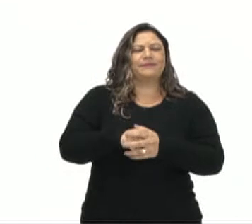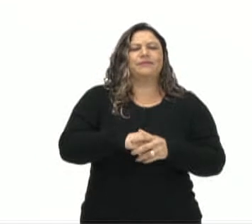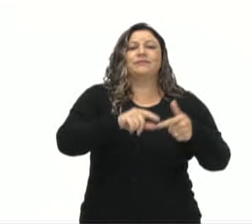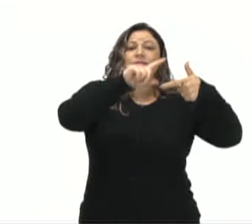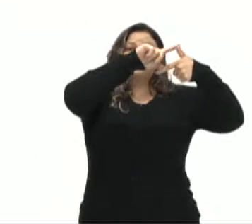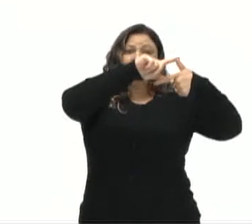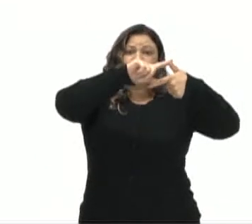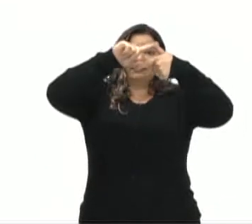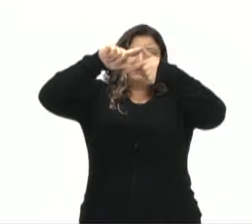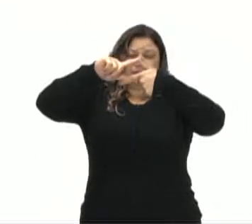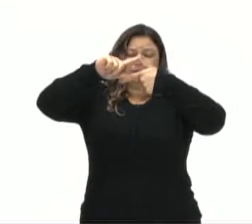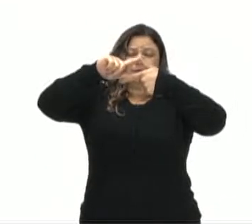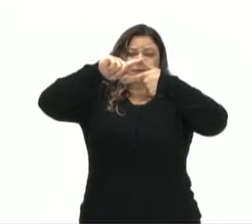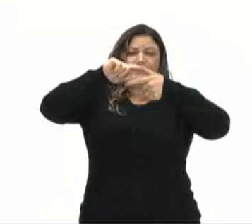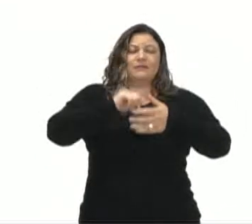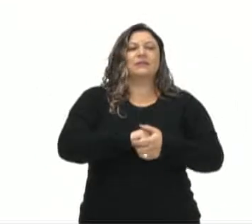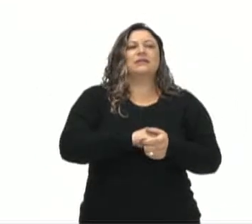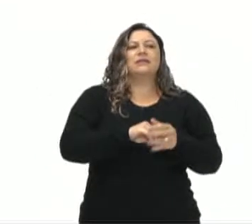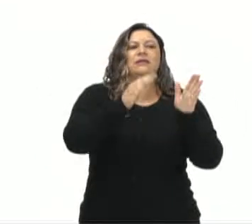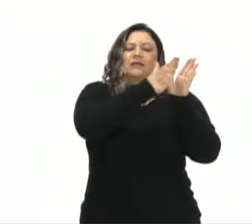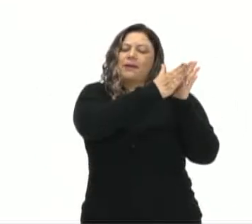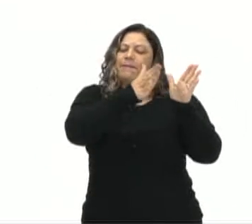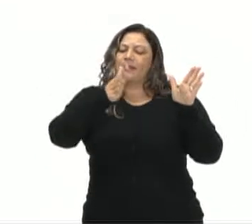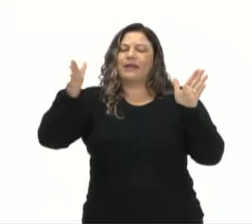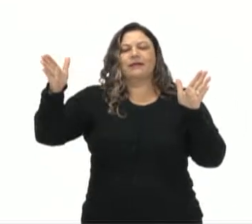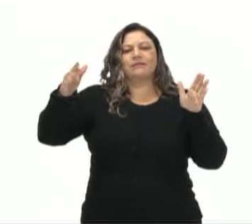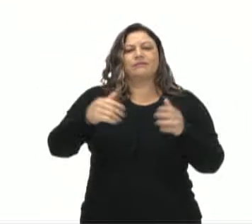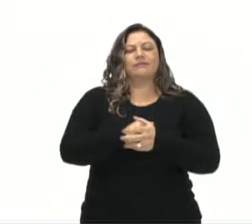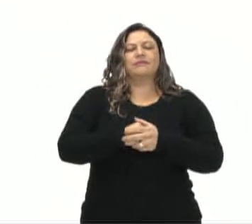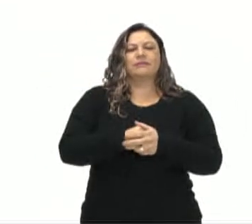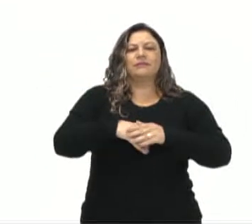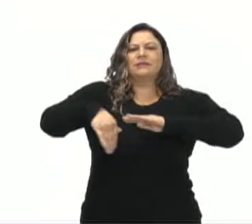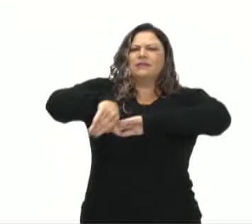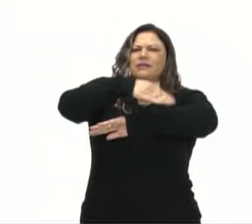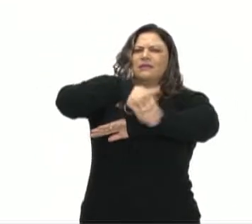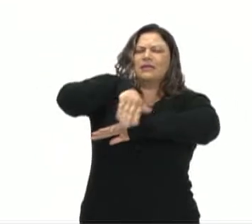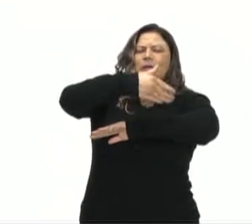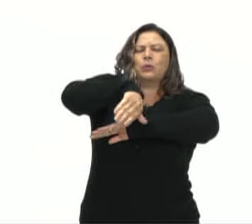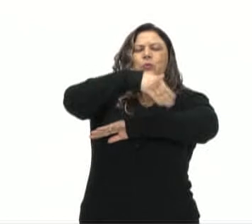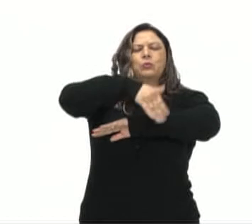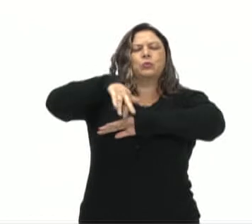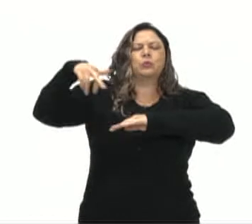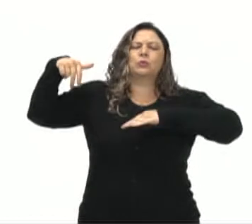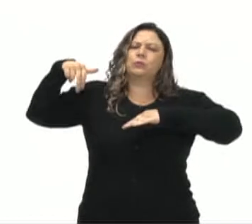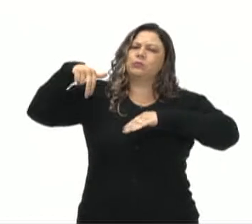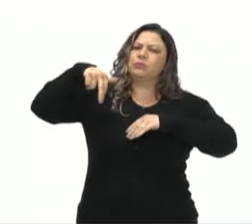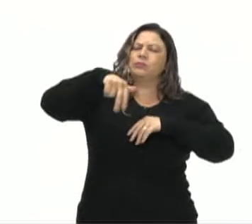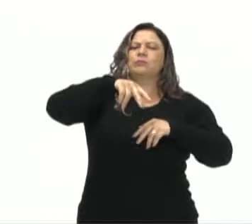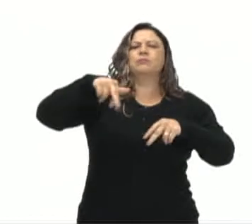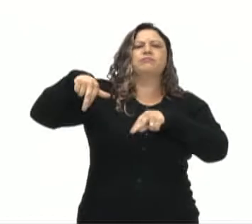elas passam aqui, estão transitando ali pela calçada, pela rua,